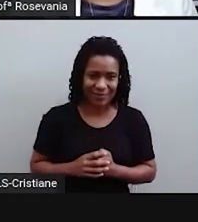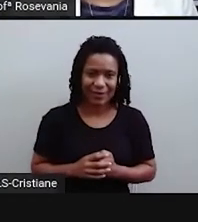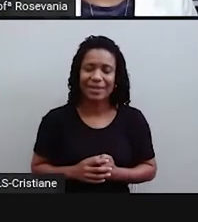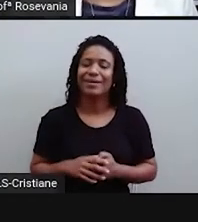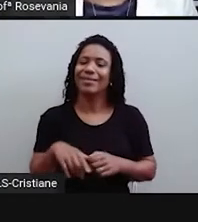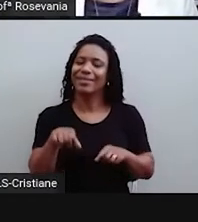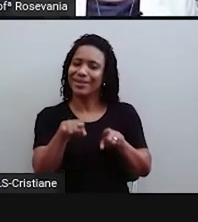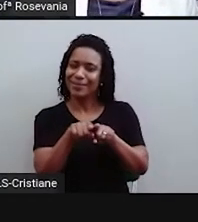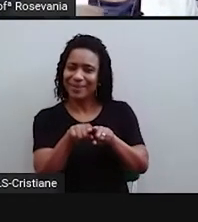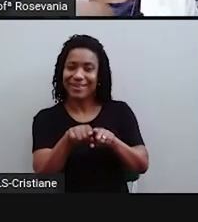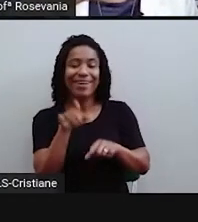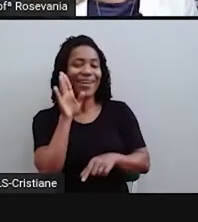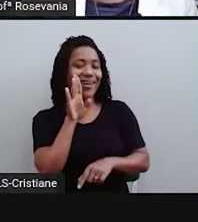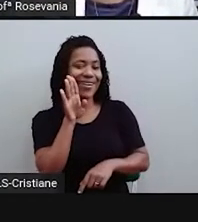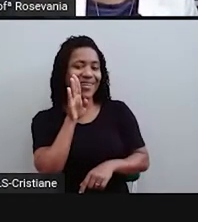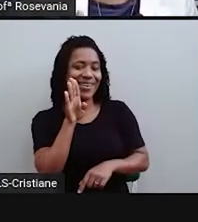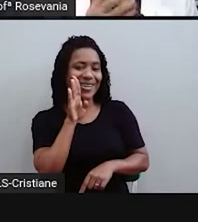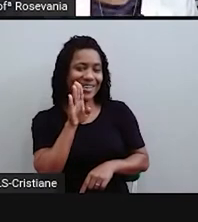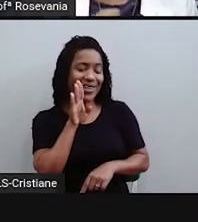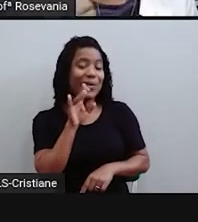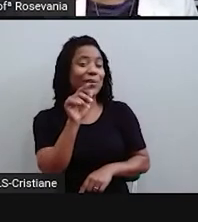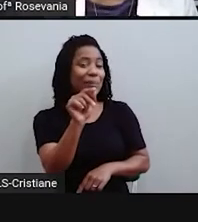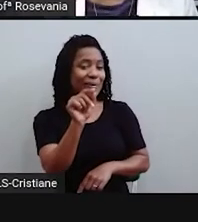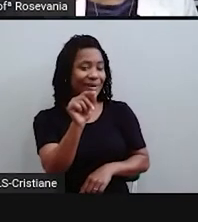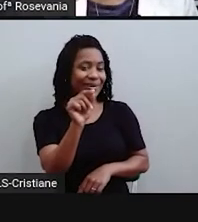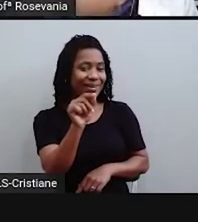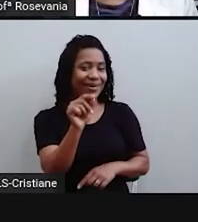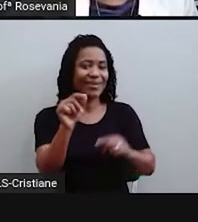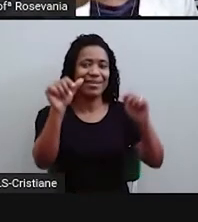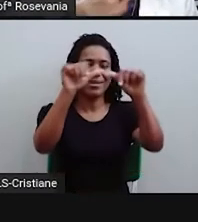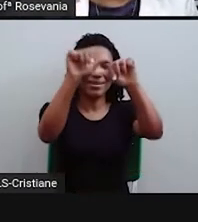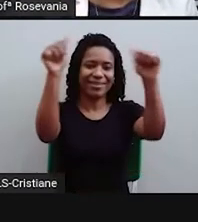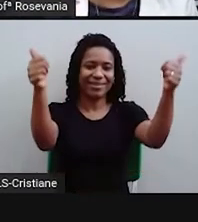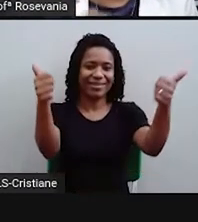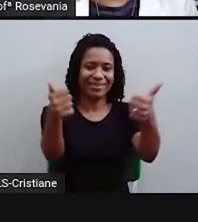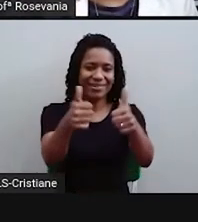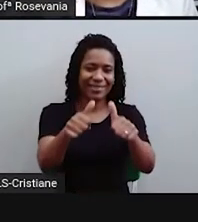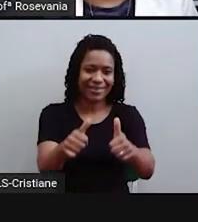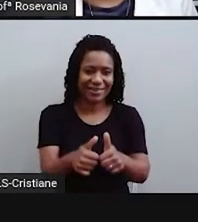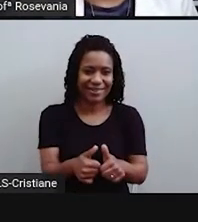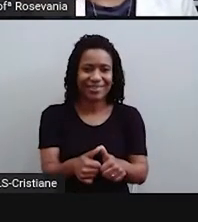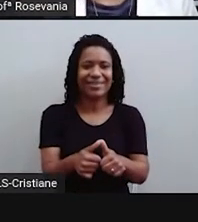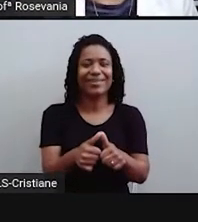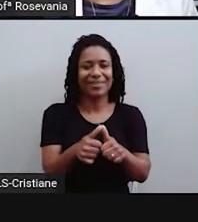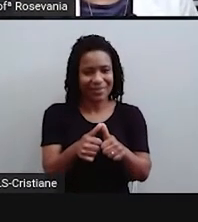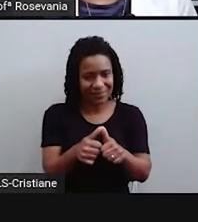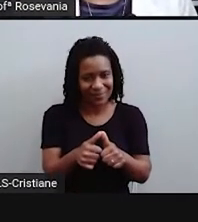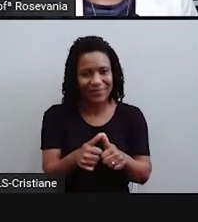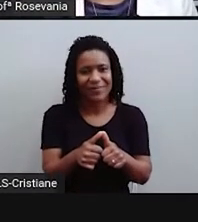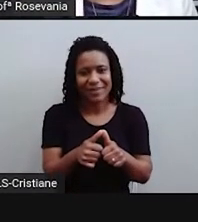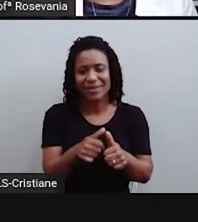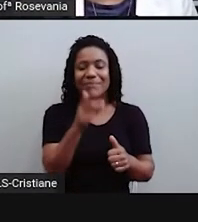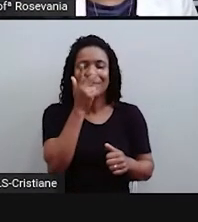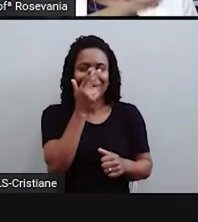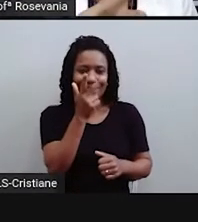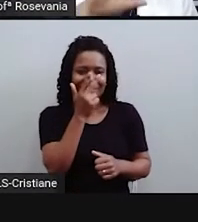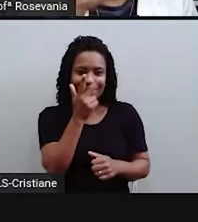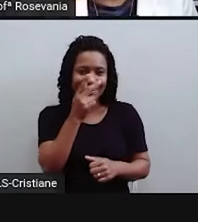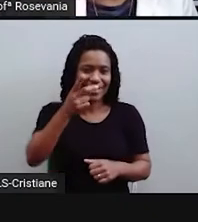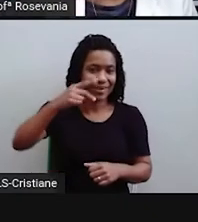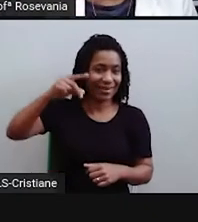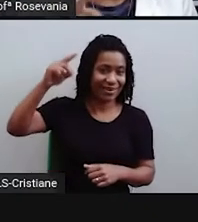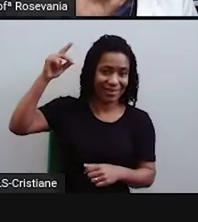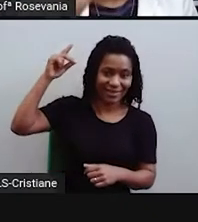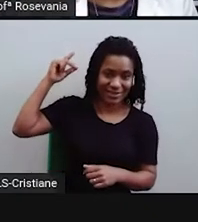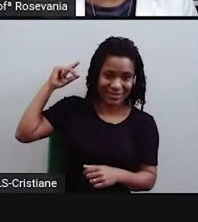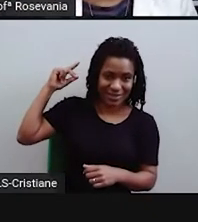legal de dizer, gente, muitos dos mapas antigos que a gente tem são bastante semelhantes aos mapas que a gente tem agora,